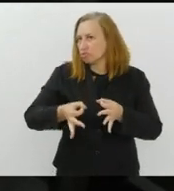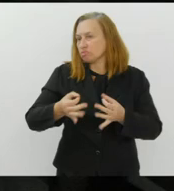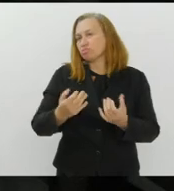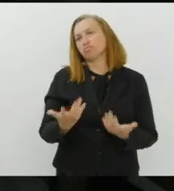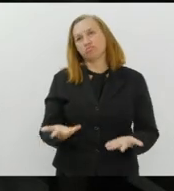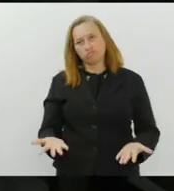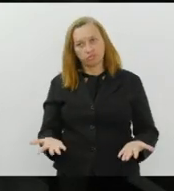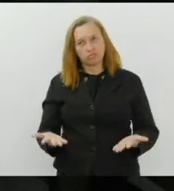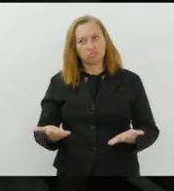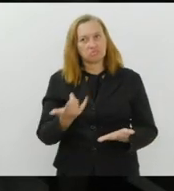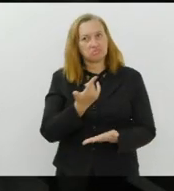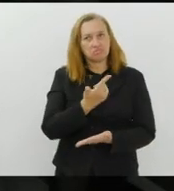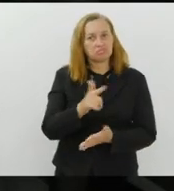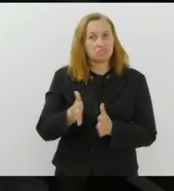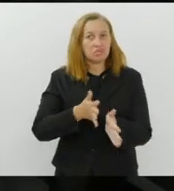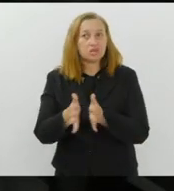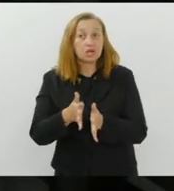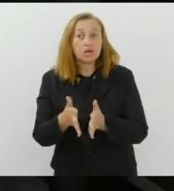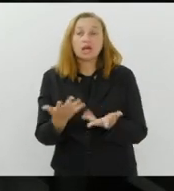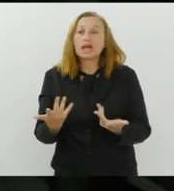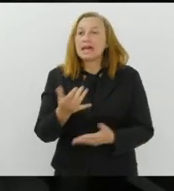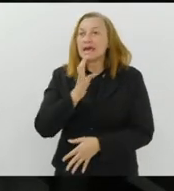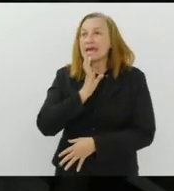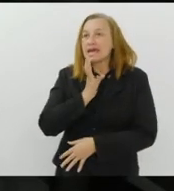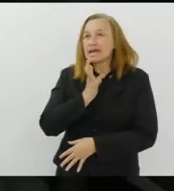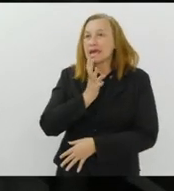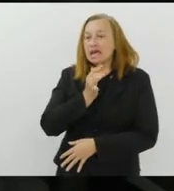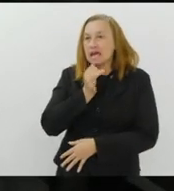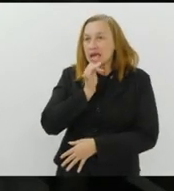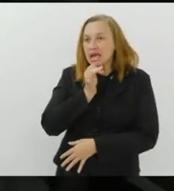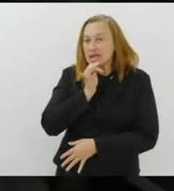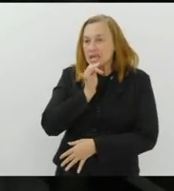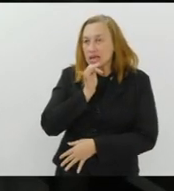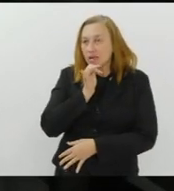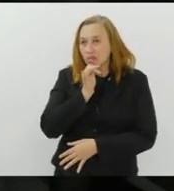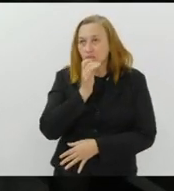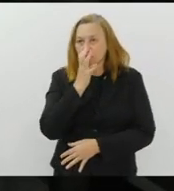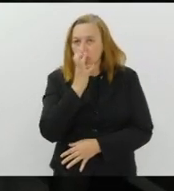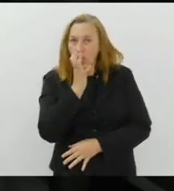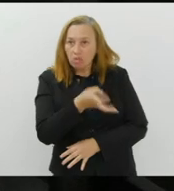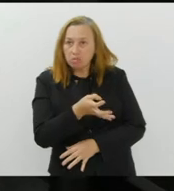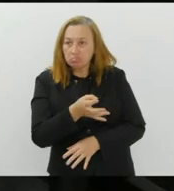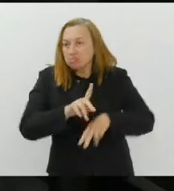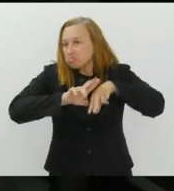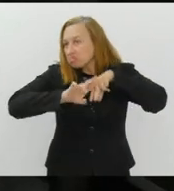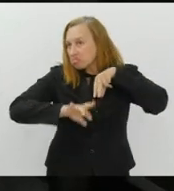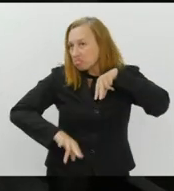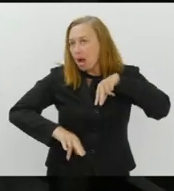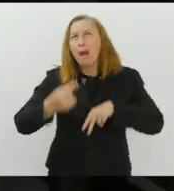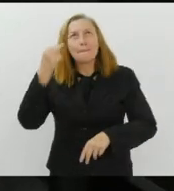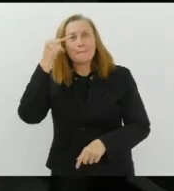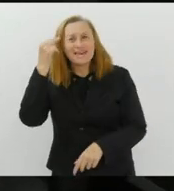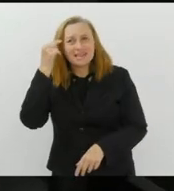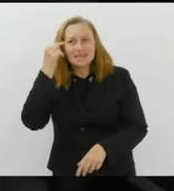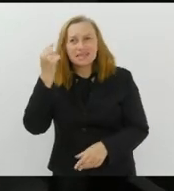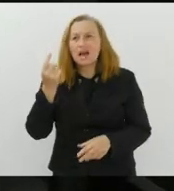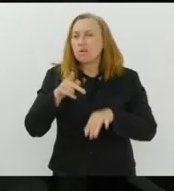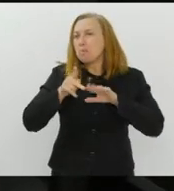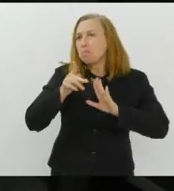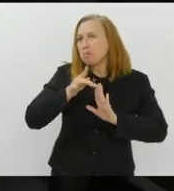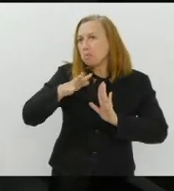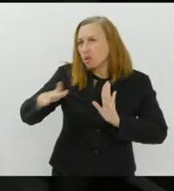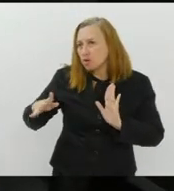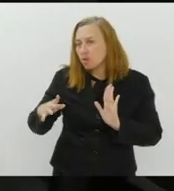específicas. Por exemplo, julgamentos que envolvem questões de gênero. Podemos, eventualmente, pensar, inclusive, em protocolos